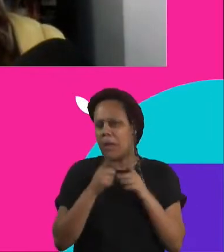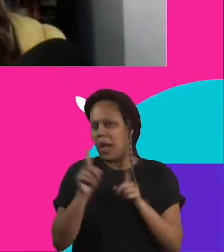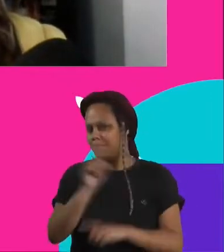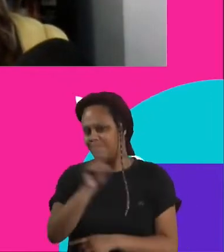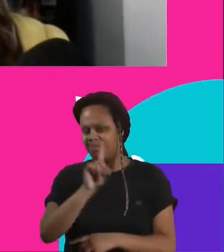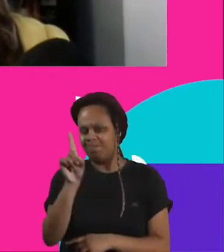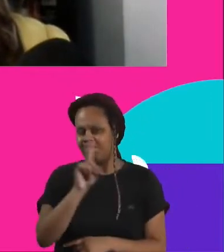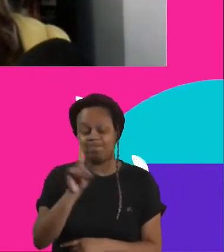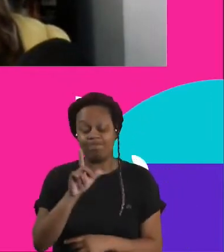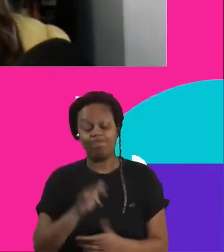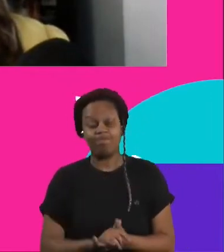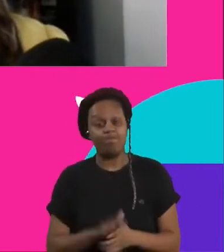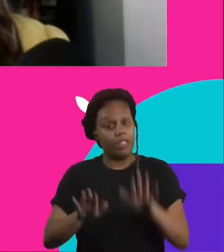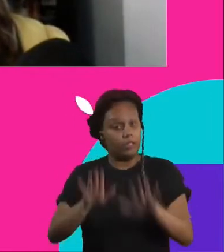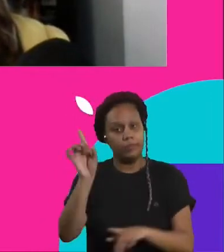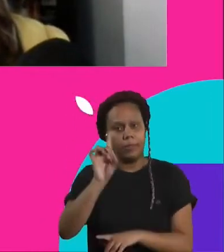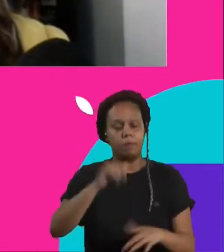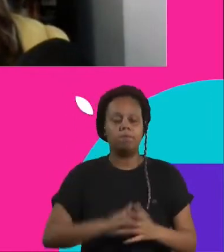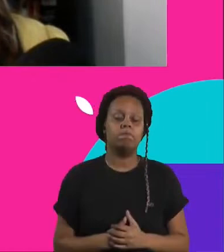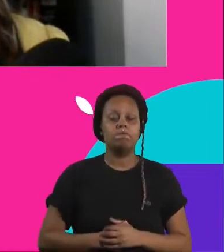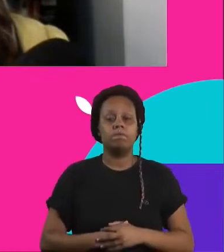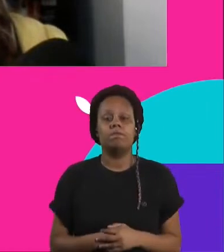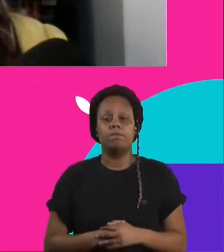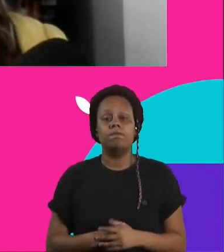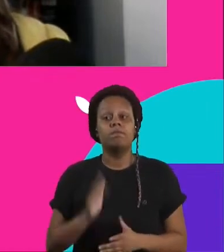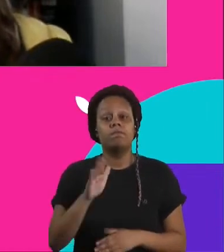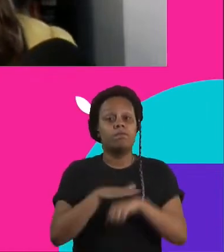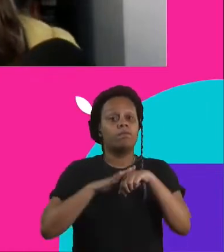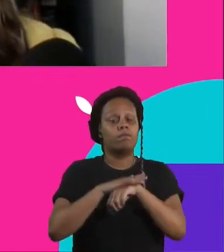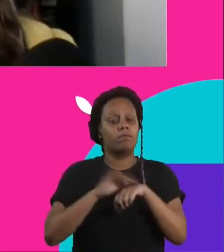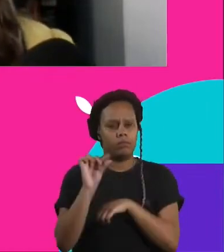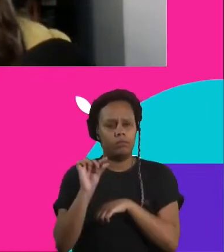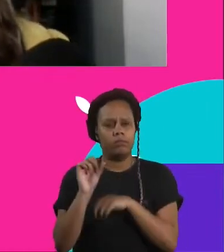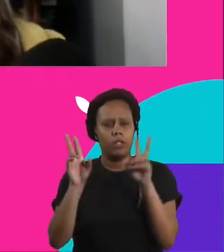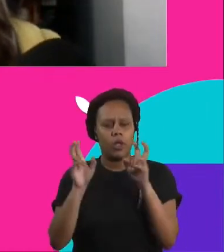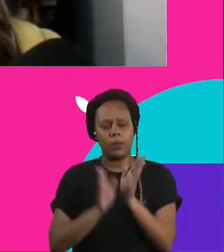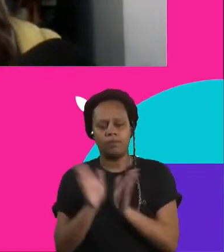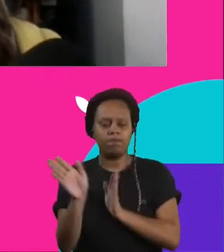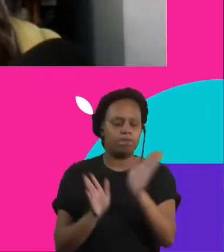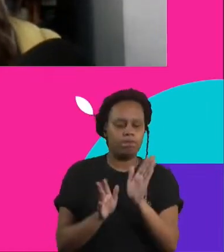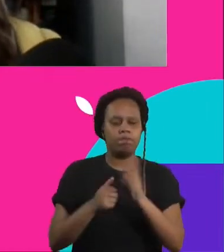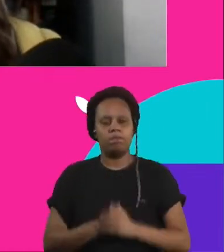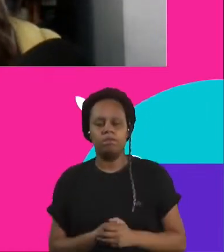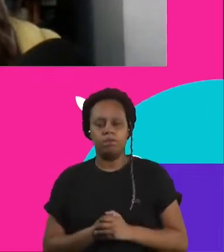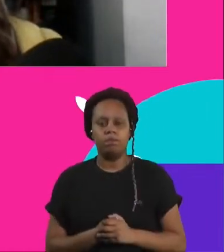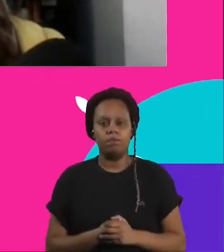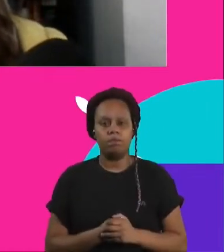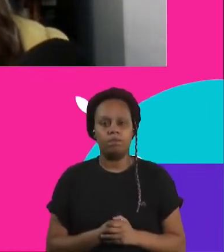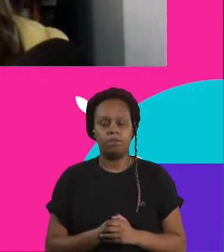assim que vai acontecer, né? Então, a gente falou um pouco, né, sobre o viés algoritmo como